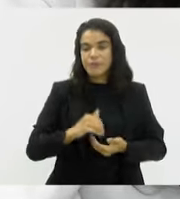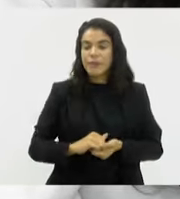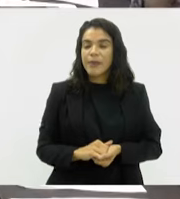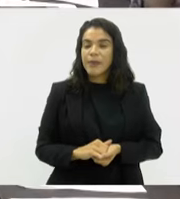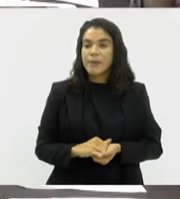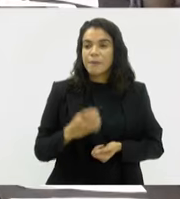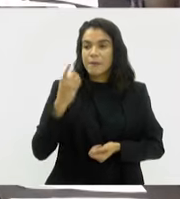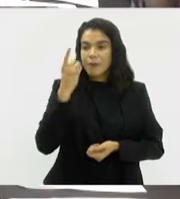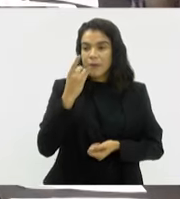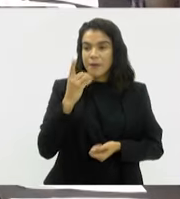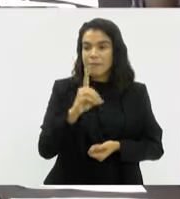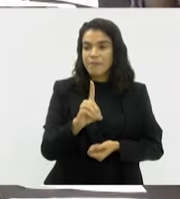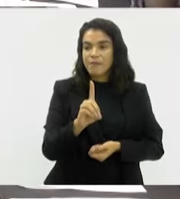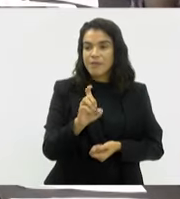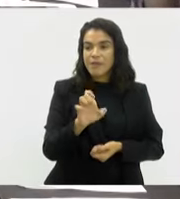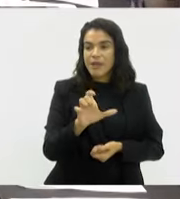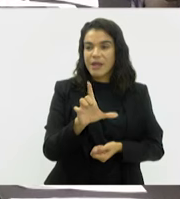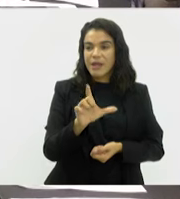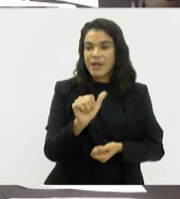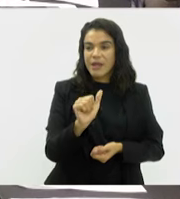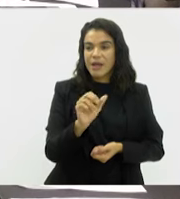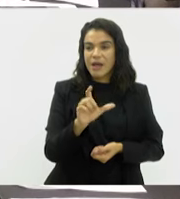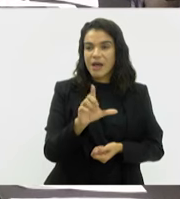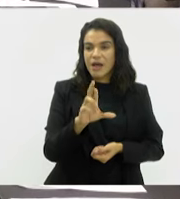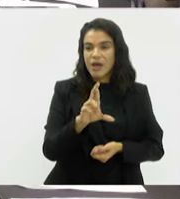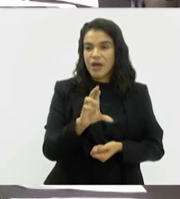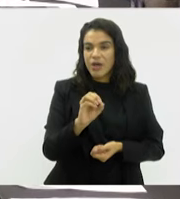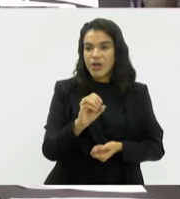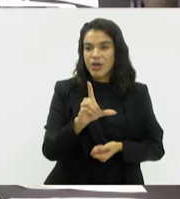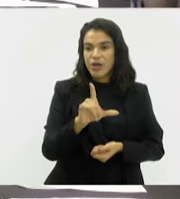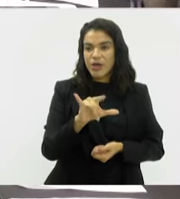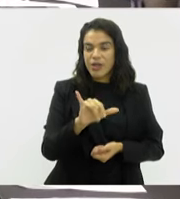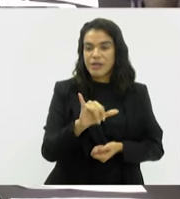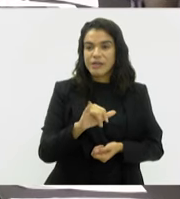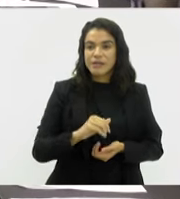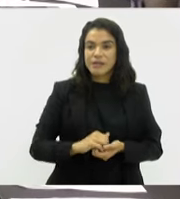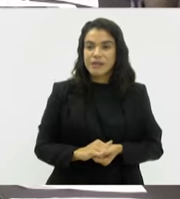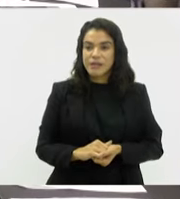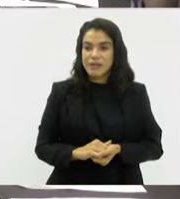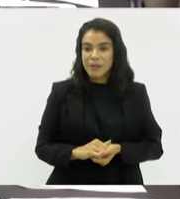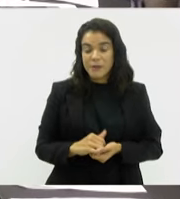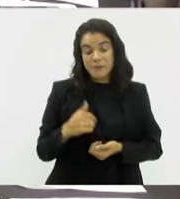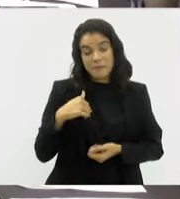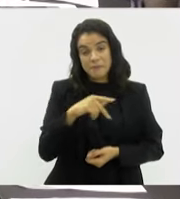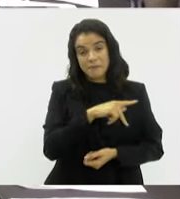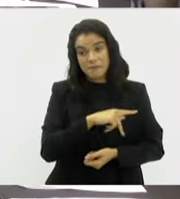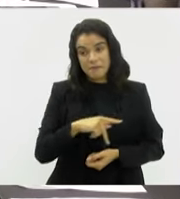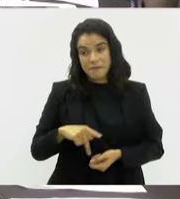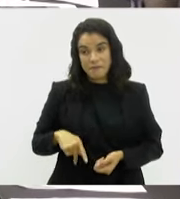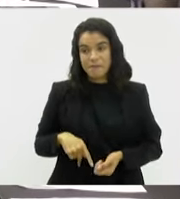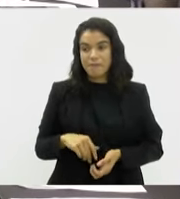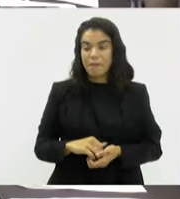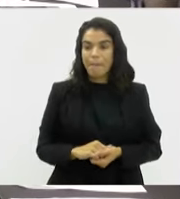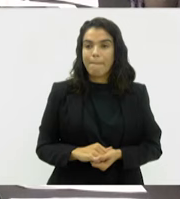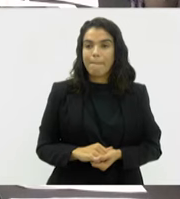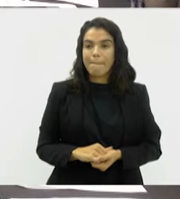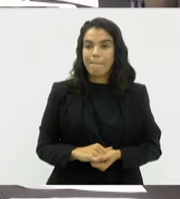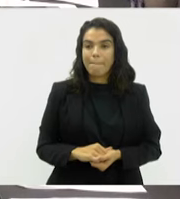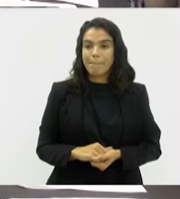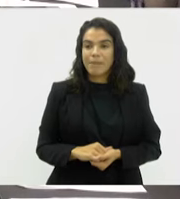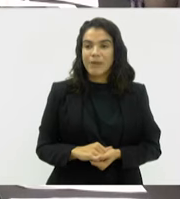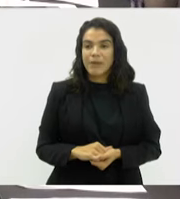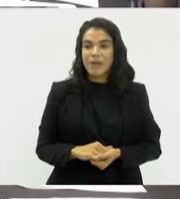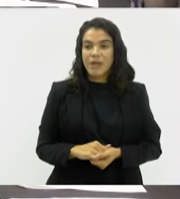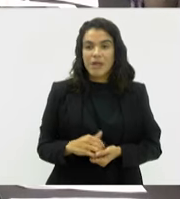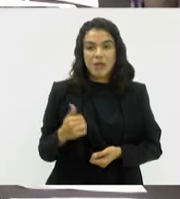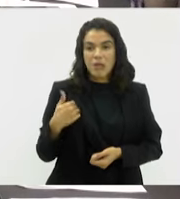quer fazer uso da palavra? Bem, a gente tem que... Deputada Célia. Não, presidente, acho que... Eu